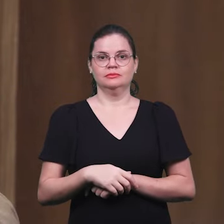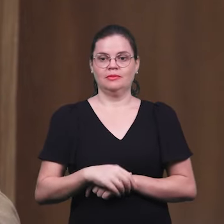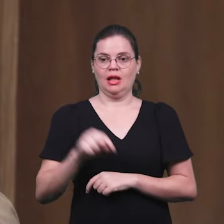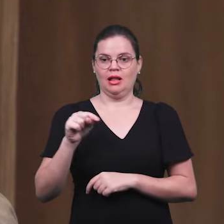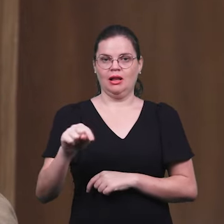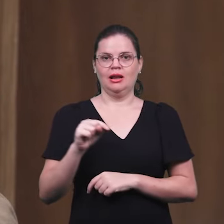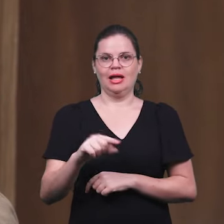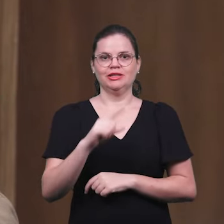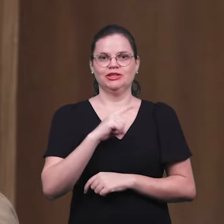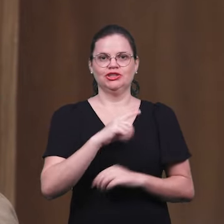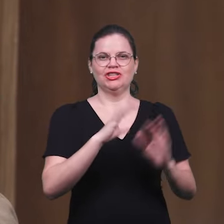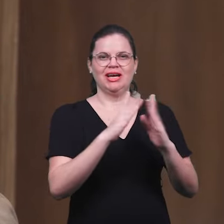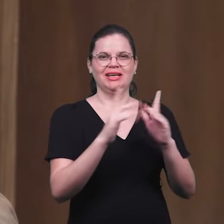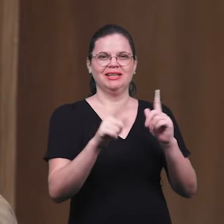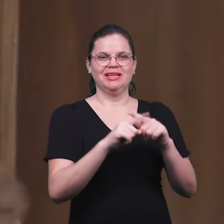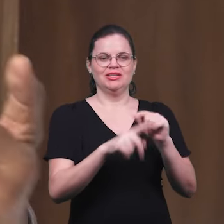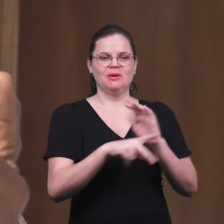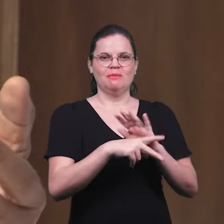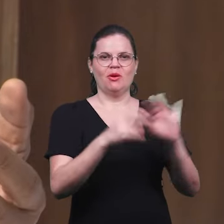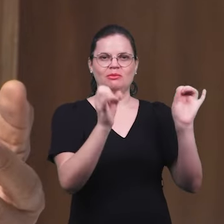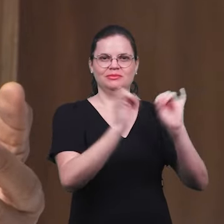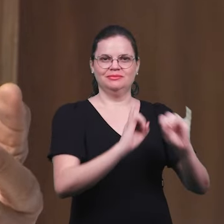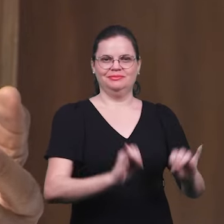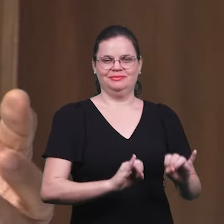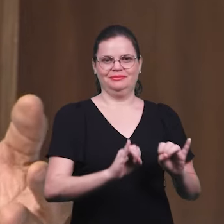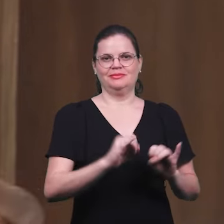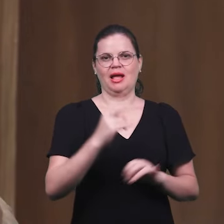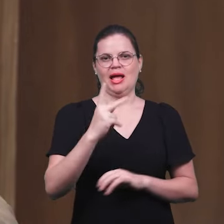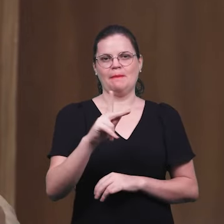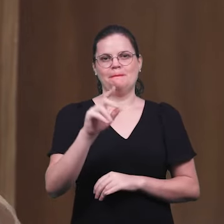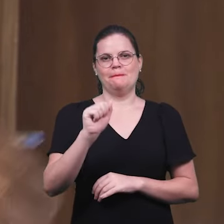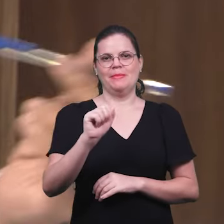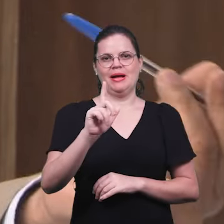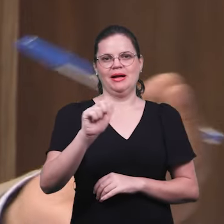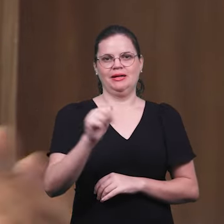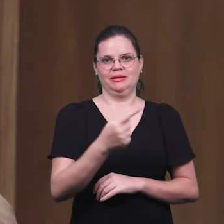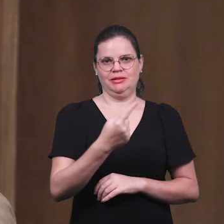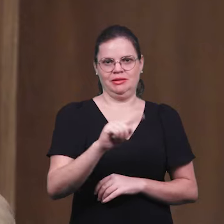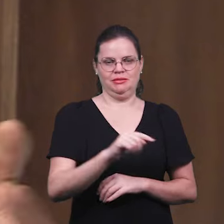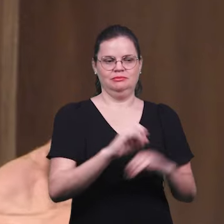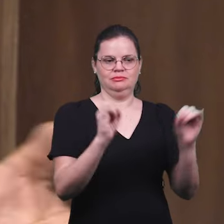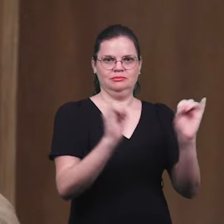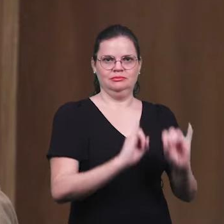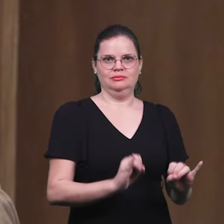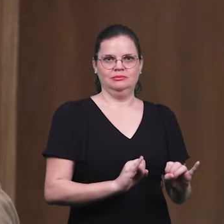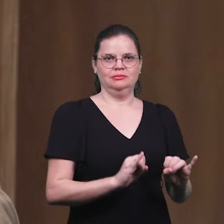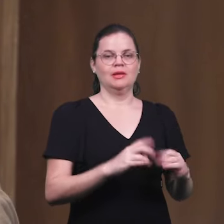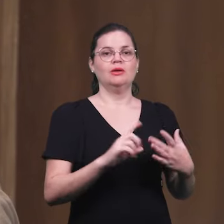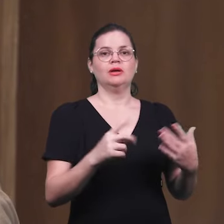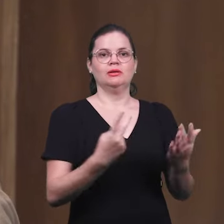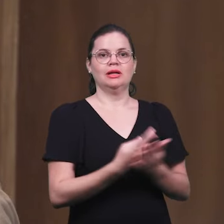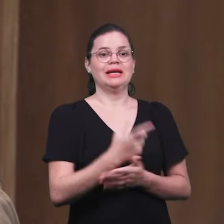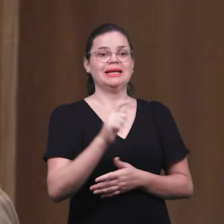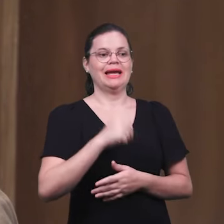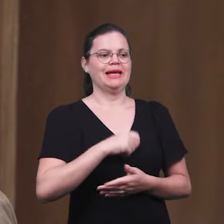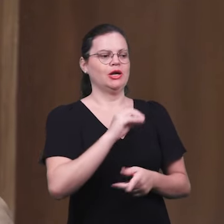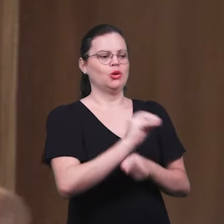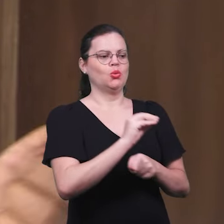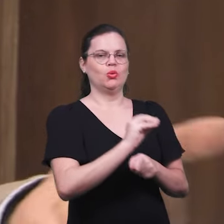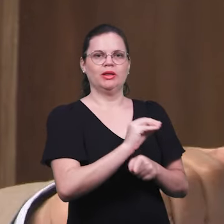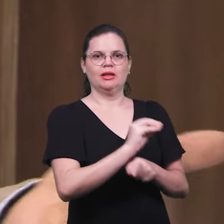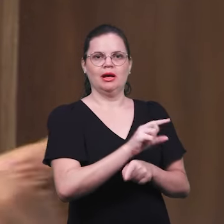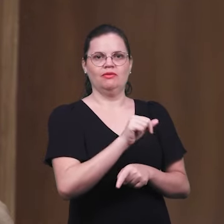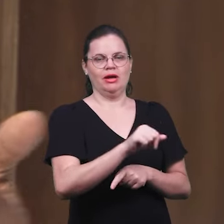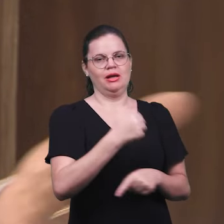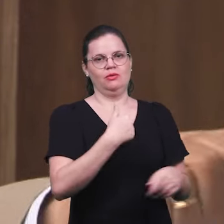templos que existiam, inverteu a ordem. Porque o que aconteceu? Os templos pagãos, quem mantinha o templo era o Estado, né? Esses templos